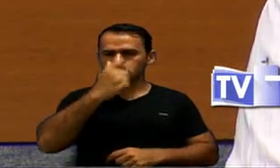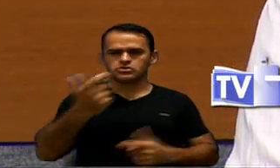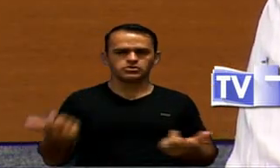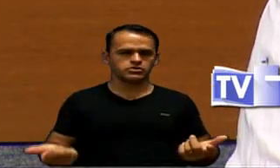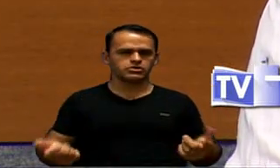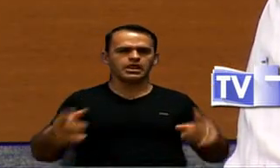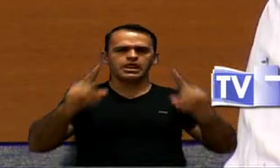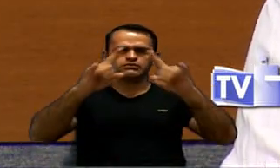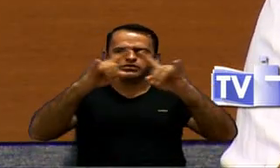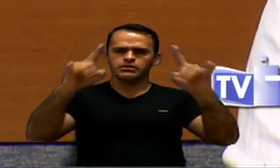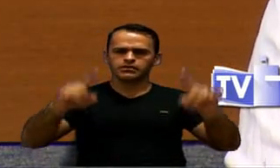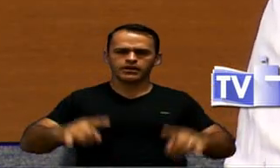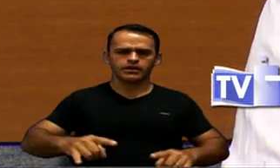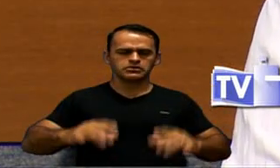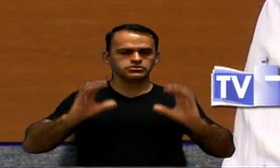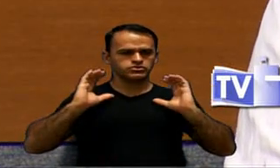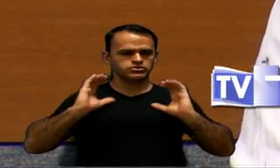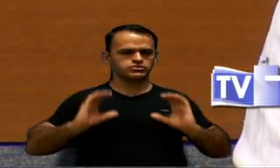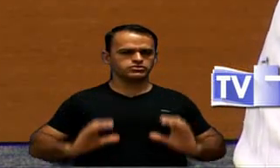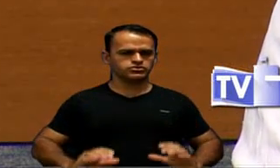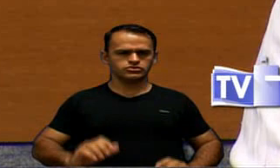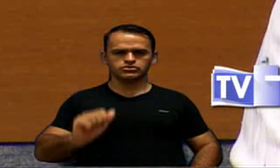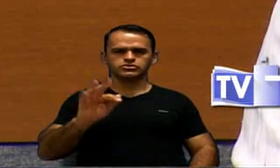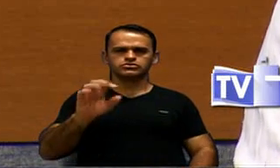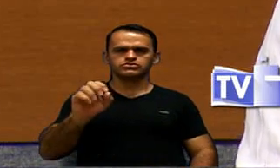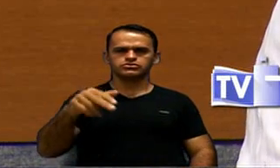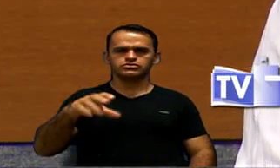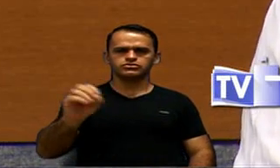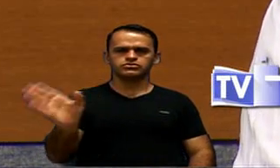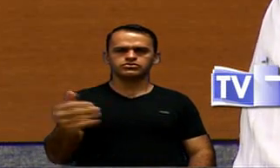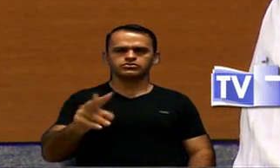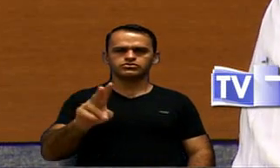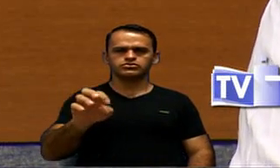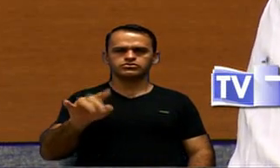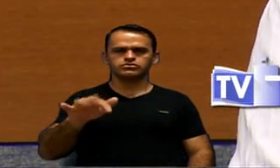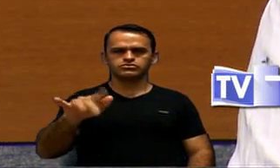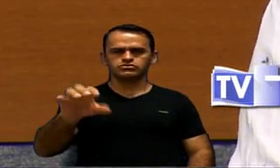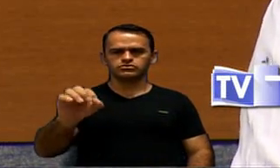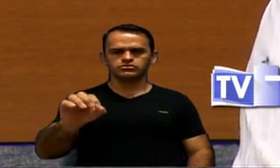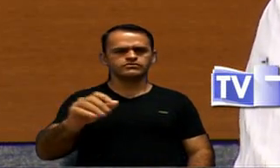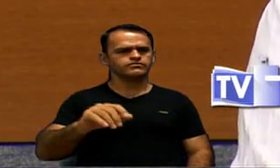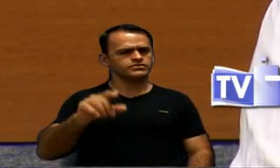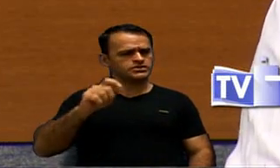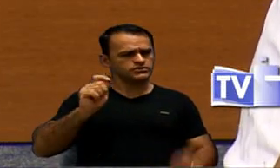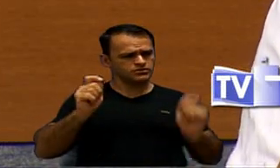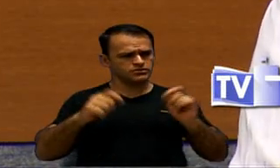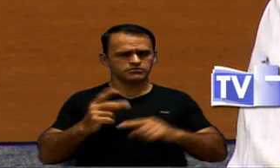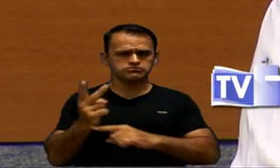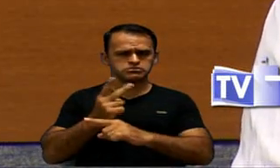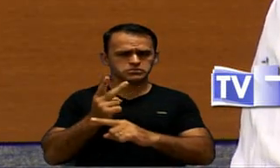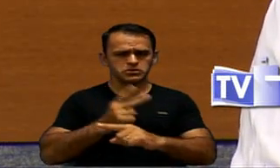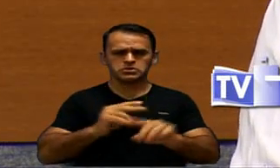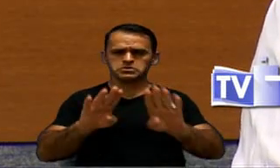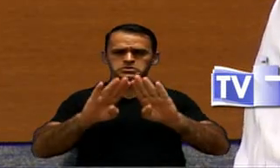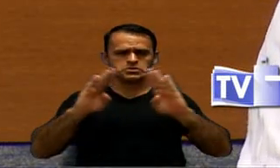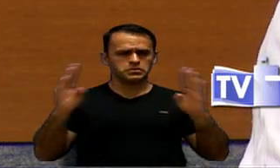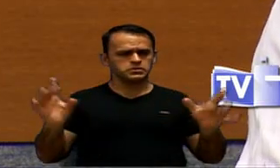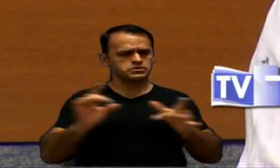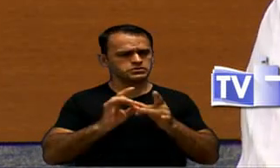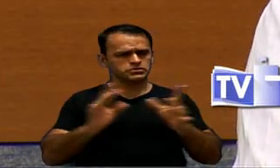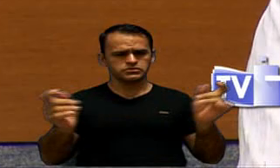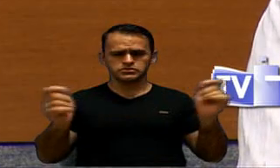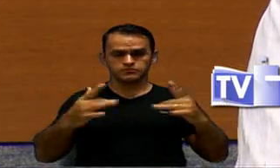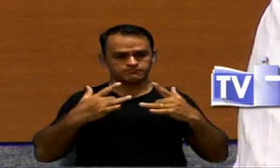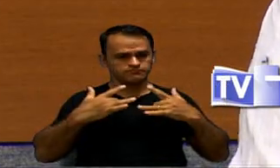da Cidadania fica na Afonso Vergueiro, número 1238. É só procurar, vai estar aberto, estaremos à